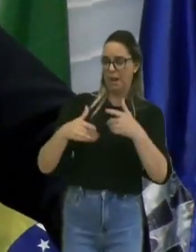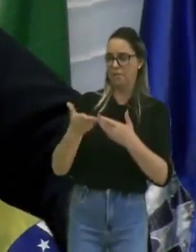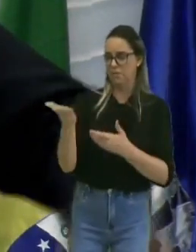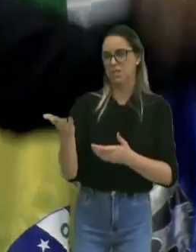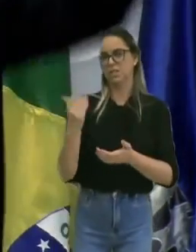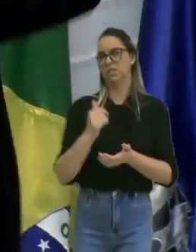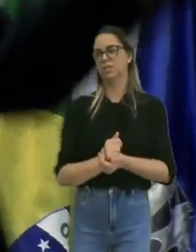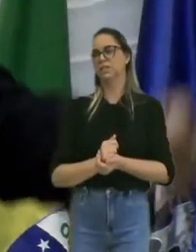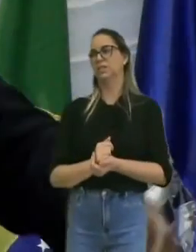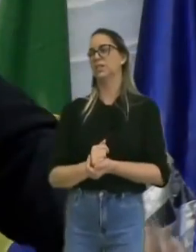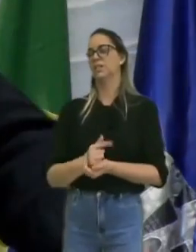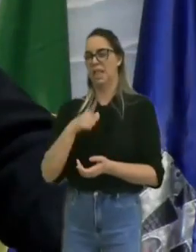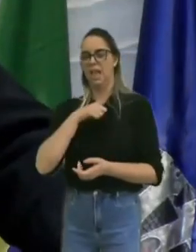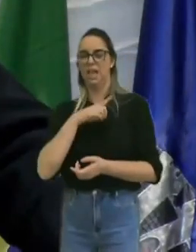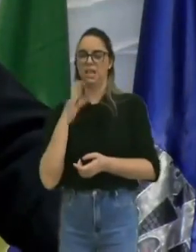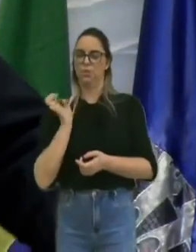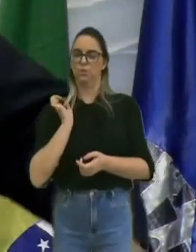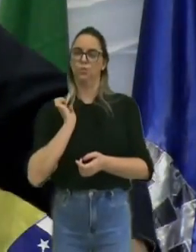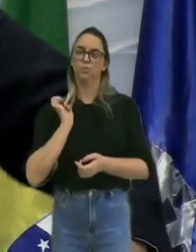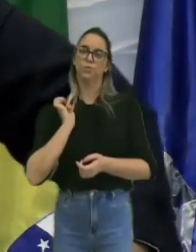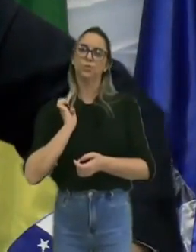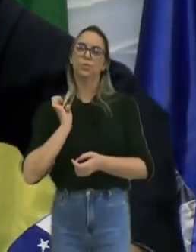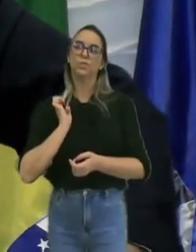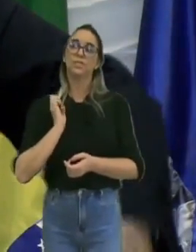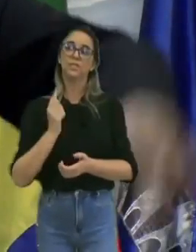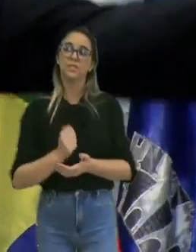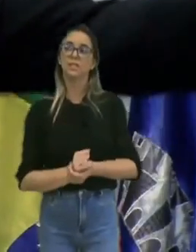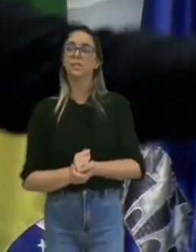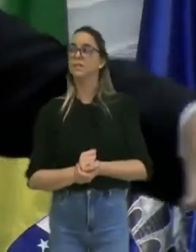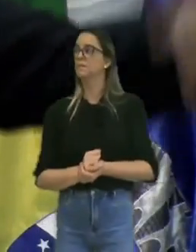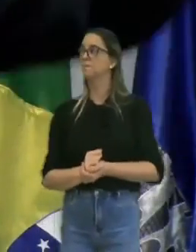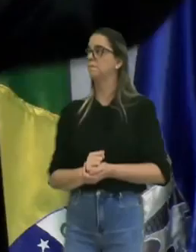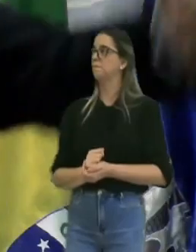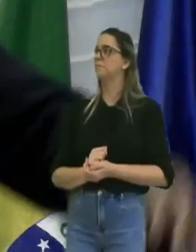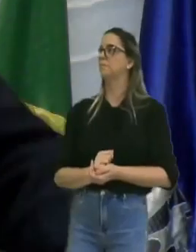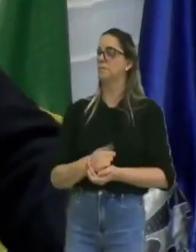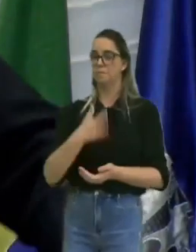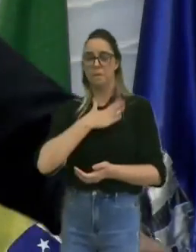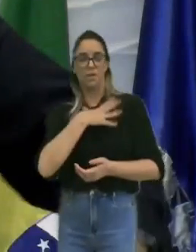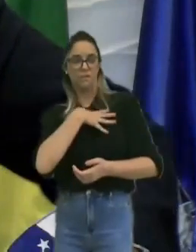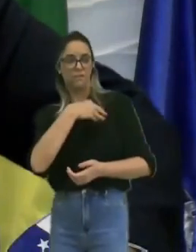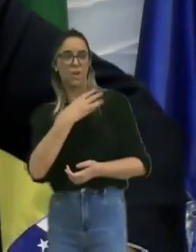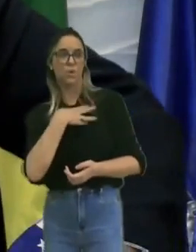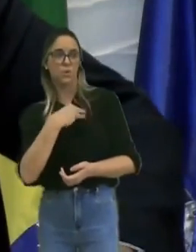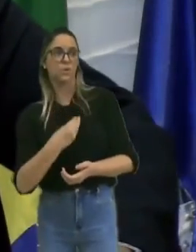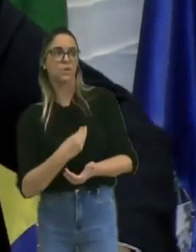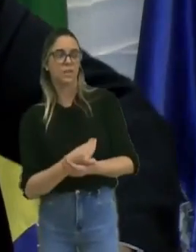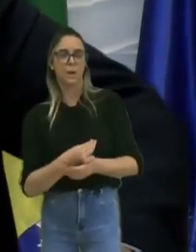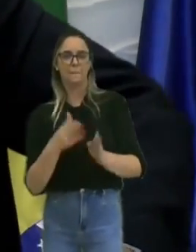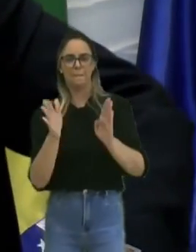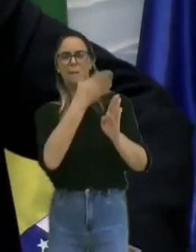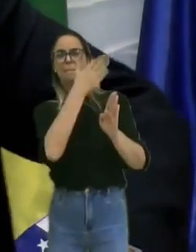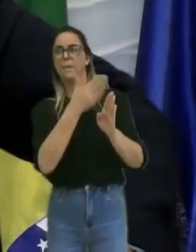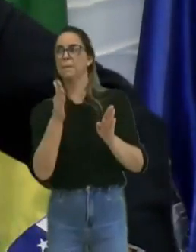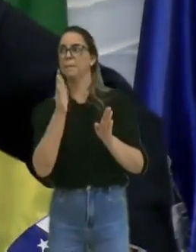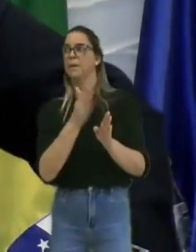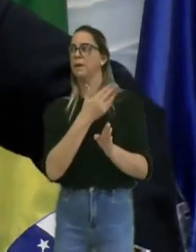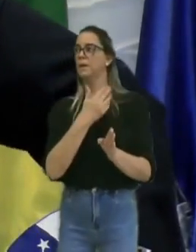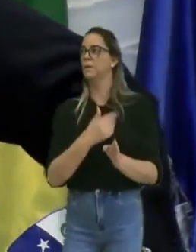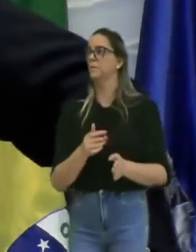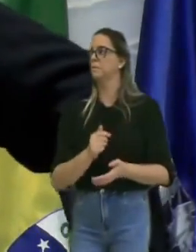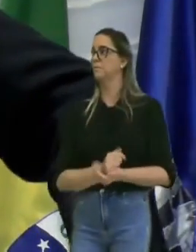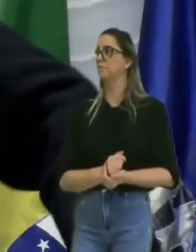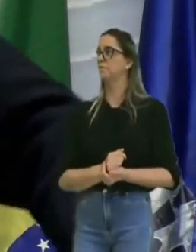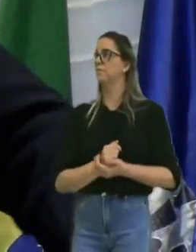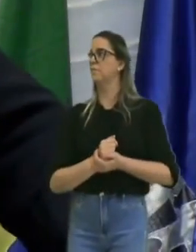Tem um Henrique ali. Vou botar ele para dar em você. Eu não vou nem me candidatar. Vou botar meu filho. para dar uma pisa com seu rio de dinheiro e